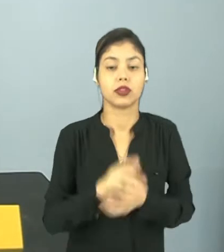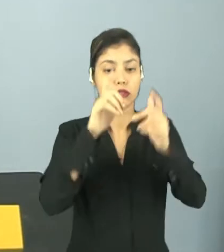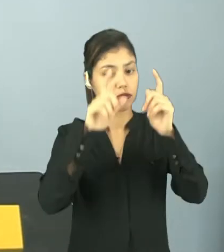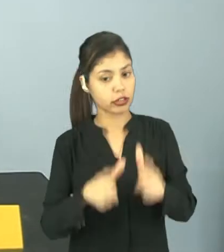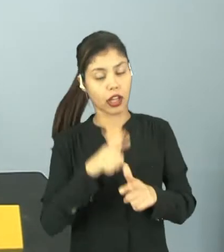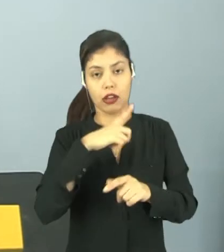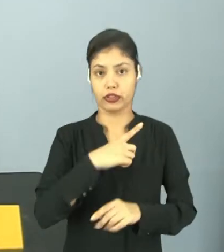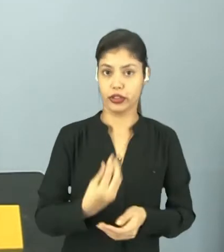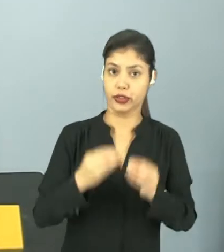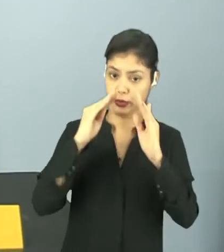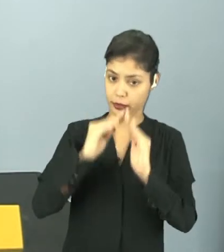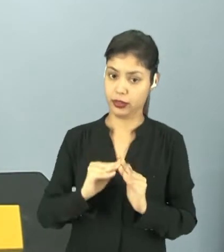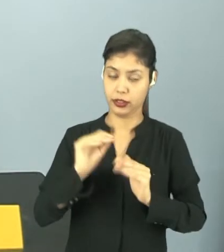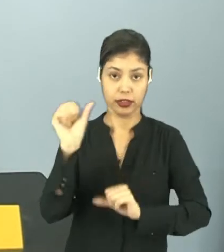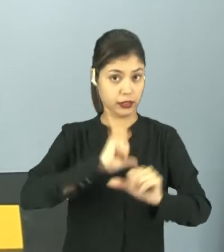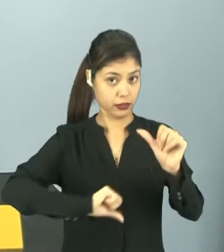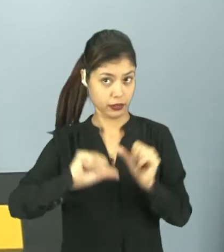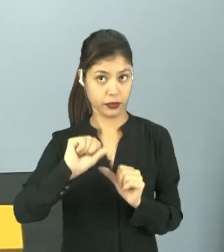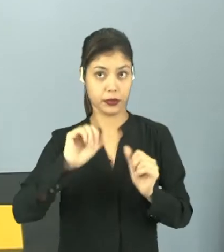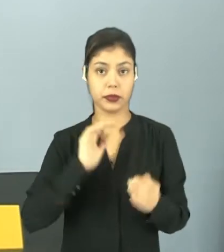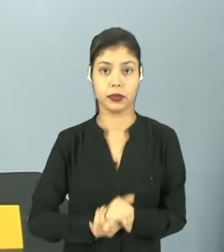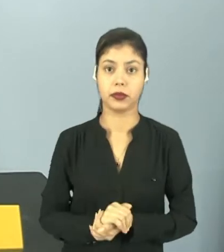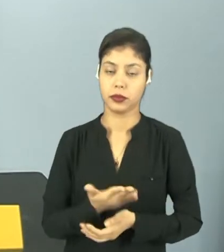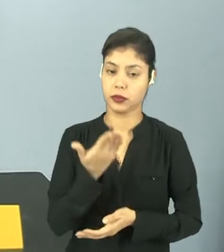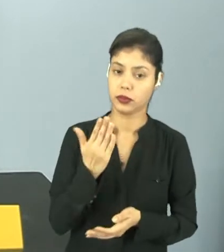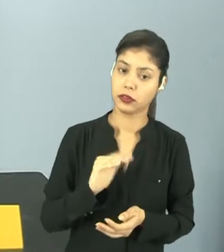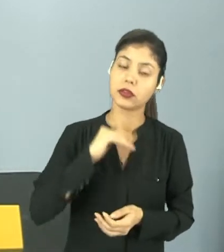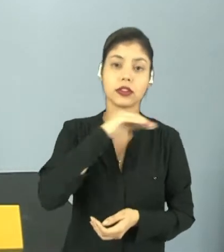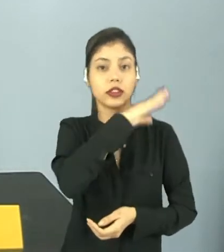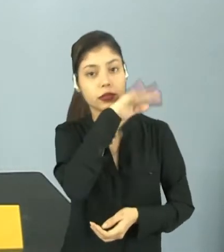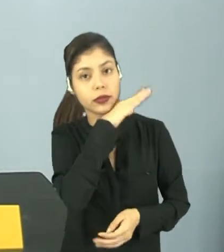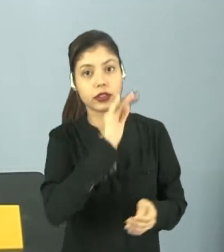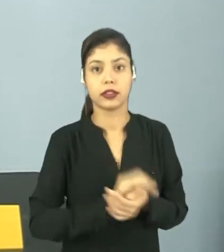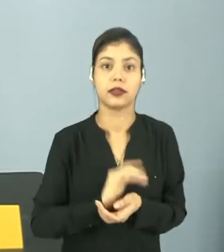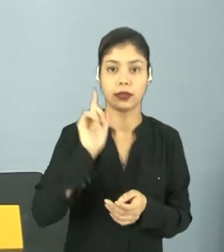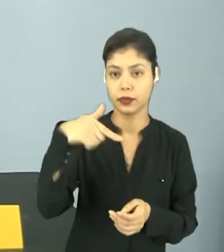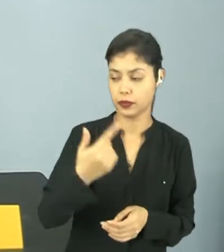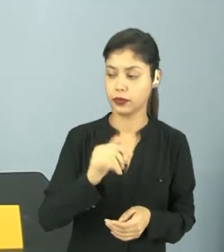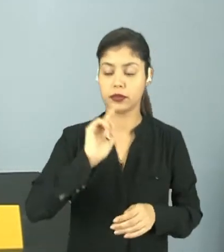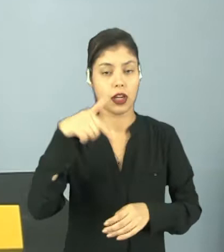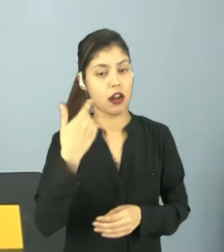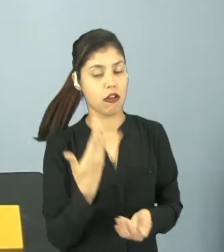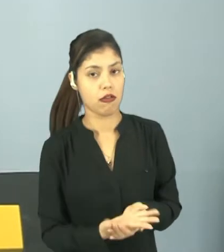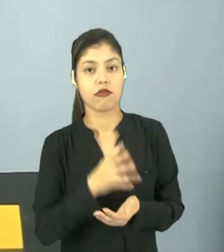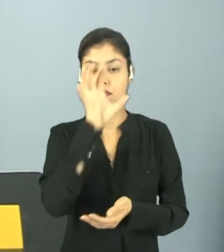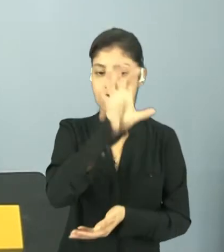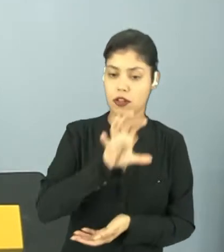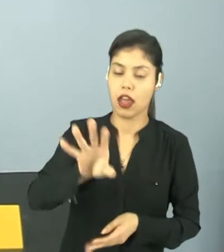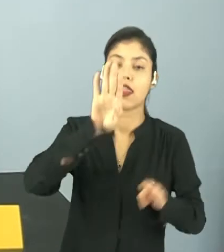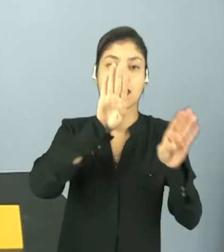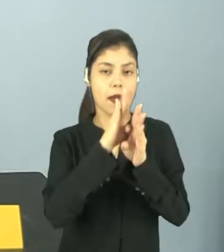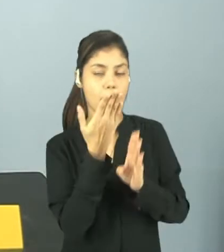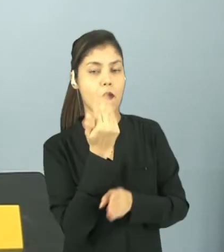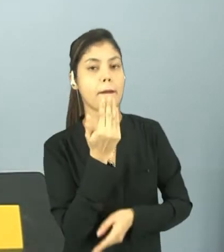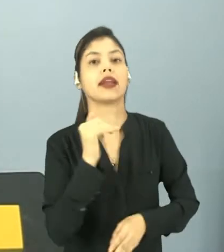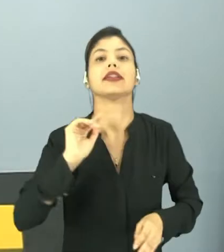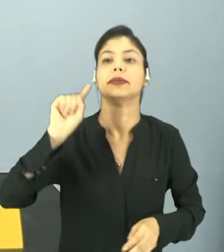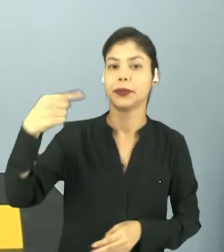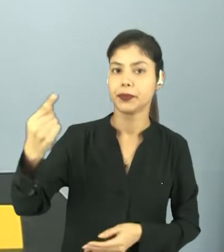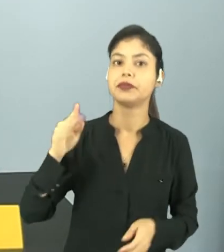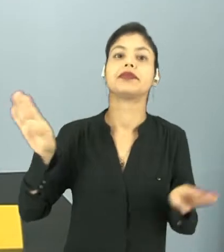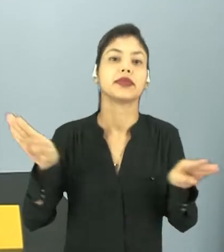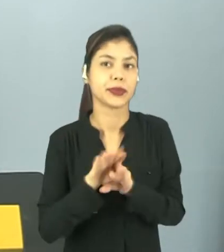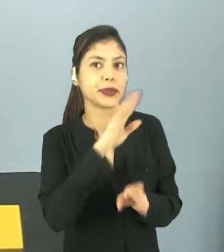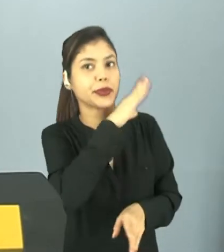área, e eles mudavam junto com seus animais, eles mudavam para outra região onde teria alimento para eles e